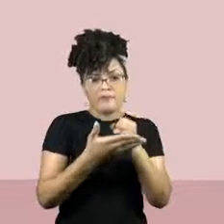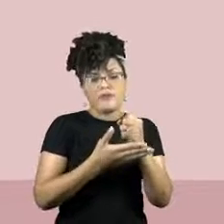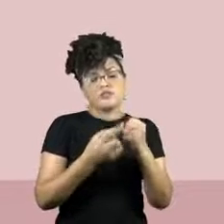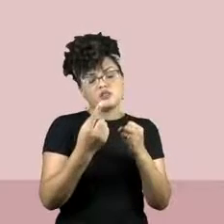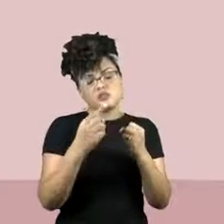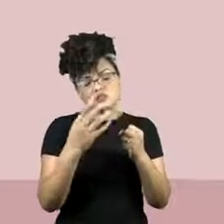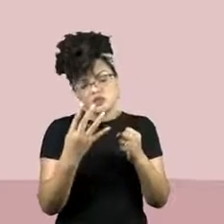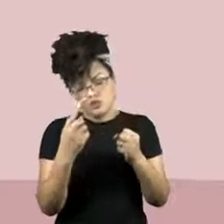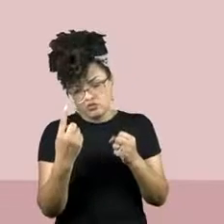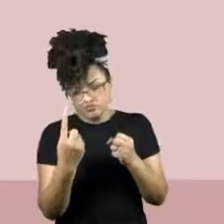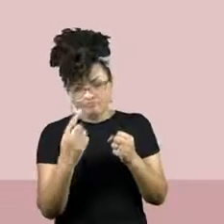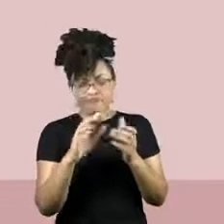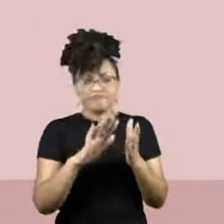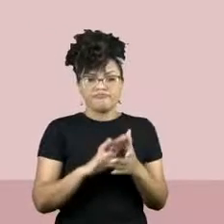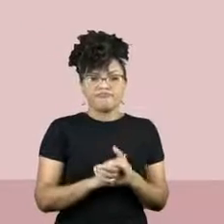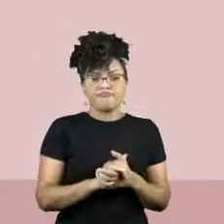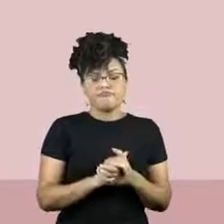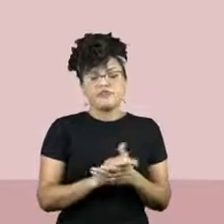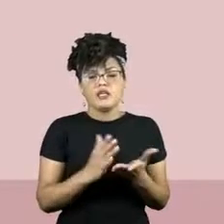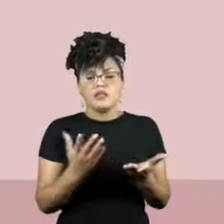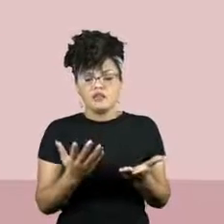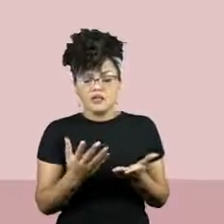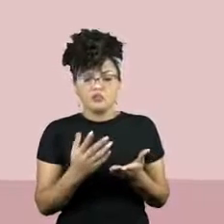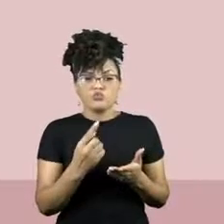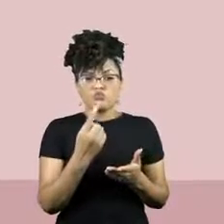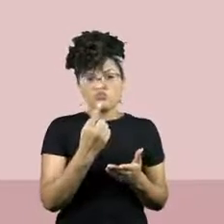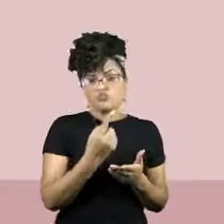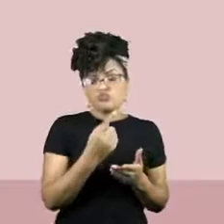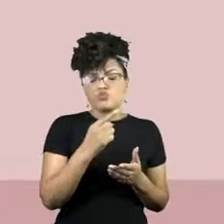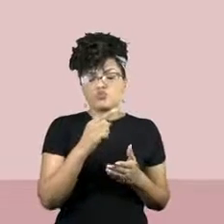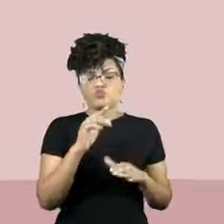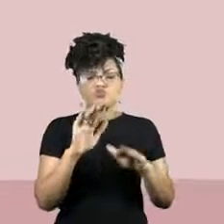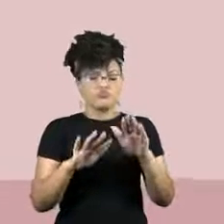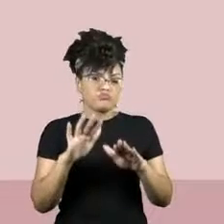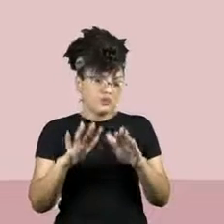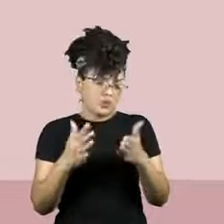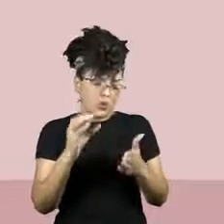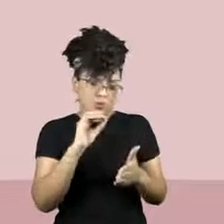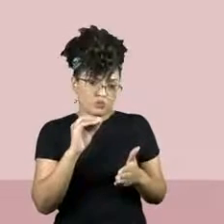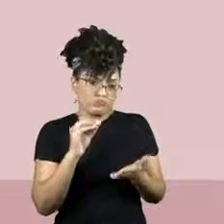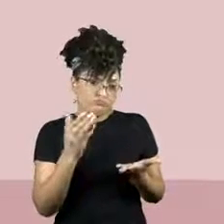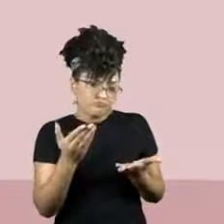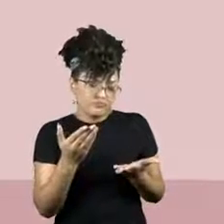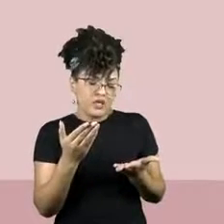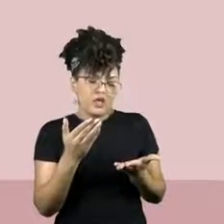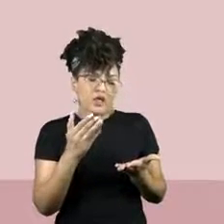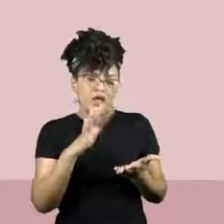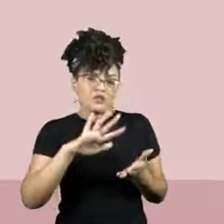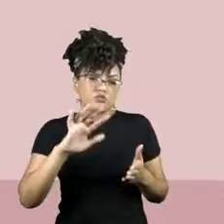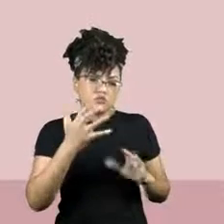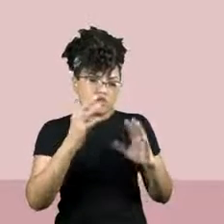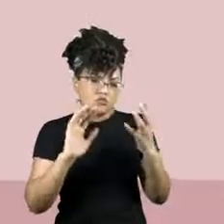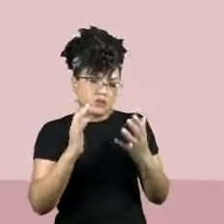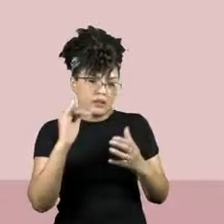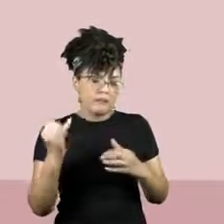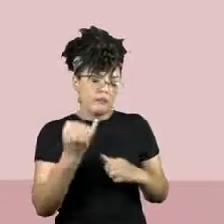acontece, tá? Do valor 2 para o valor 1,02. Né? Ou seja, esse tipo de situação é muito importante para a gente encontrar qual que é